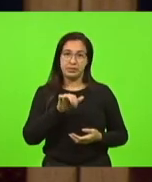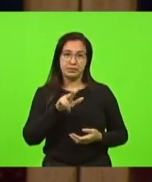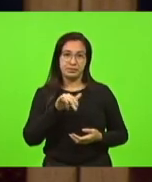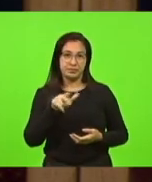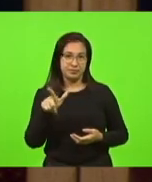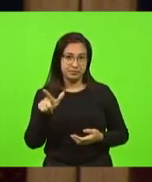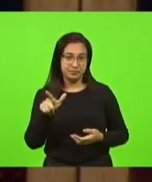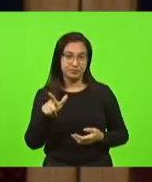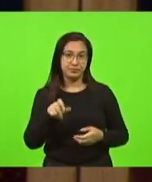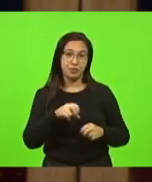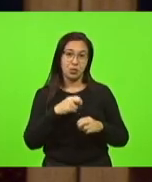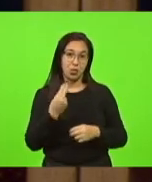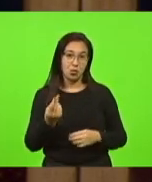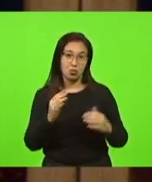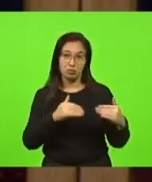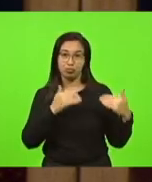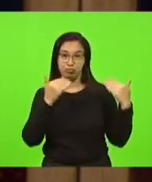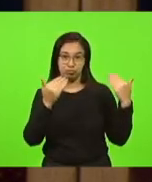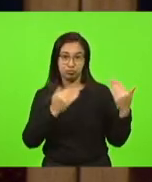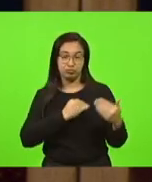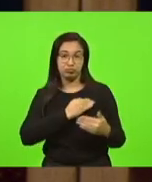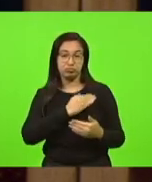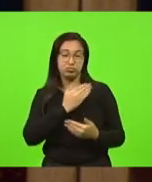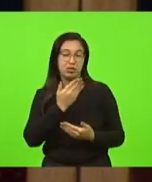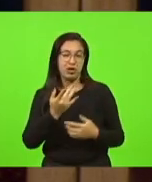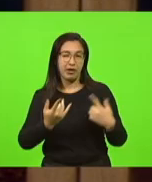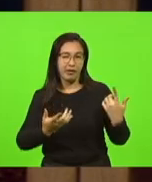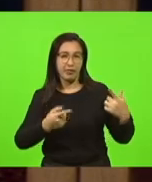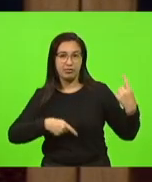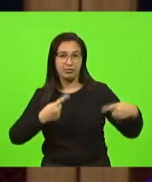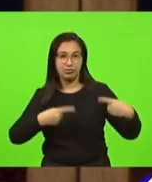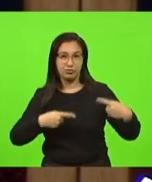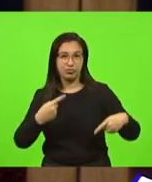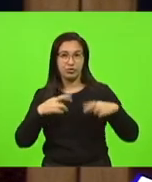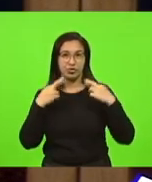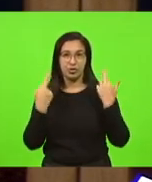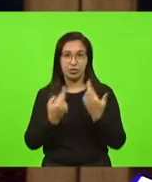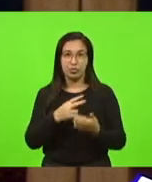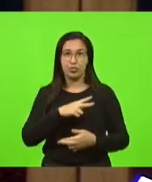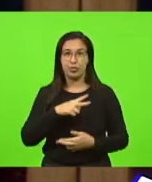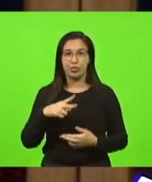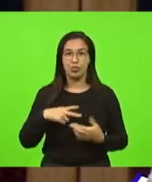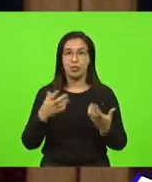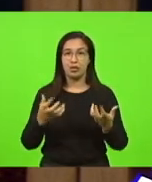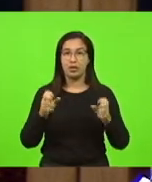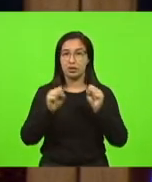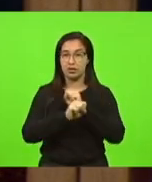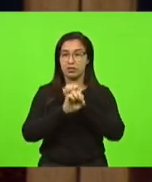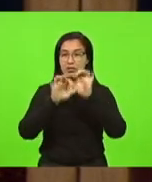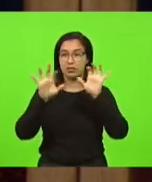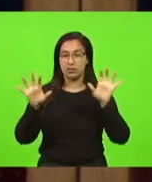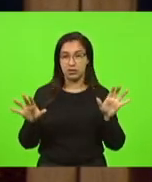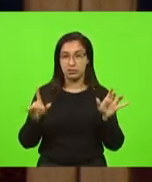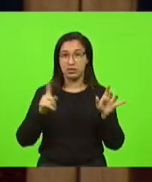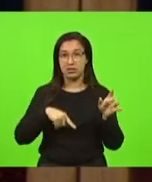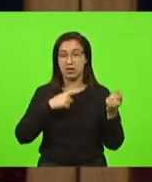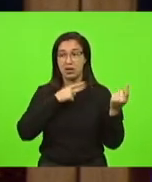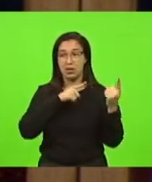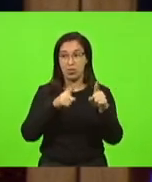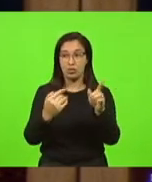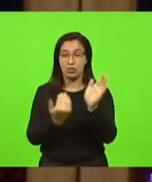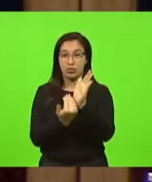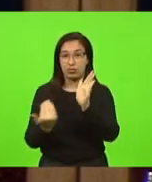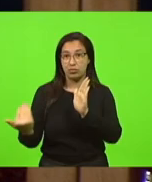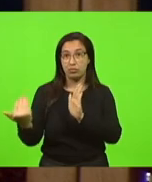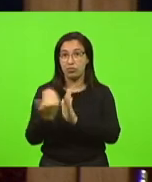do magistério, que quando se discute, quando se quer uma audiência pública, quando se quer transparência, está indo contra um aumento que já se